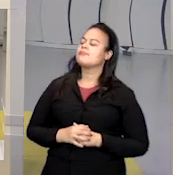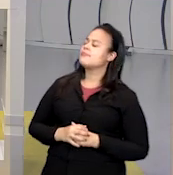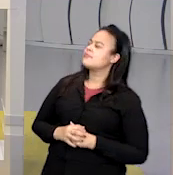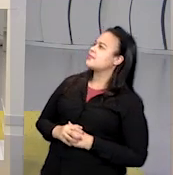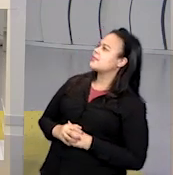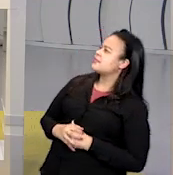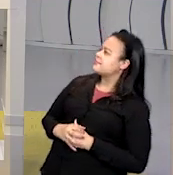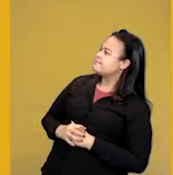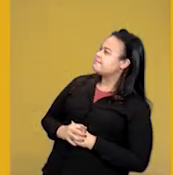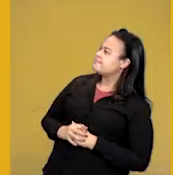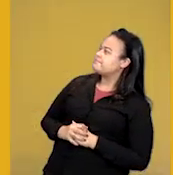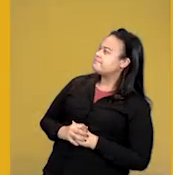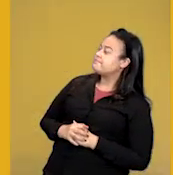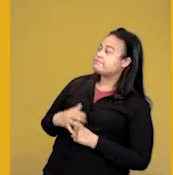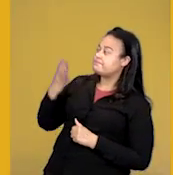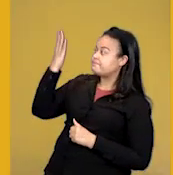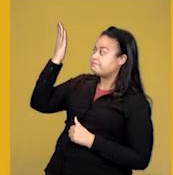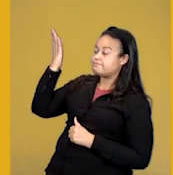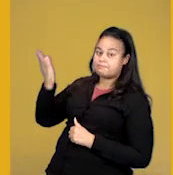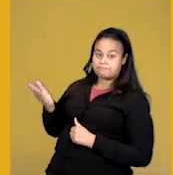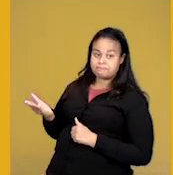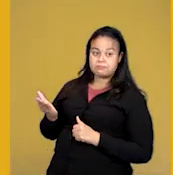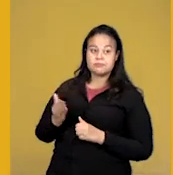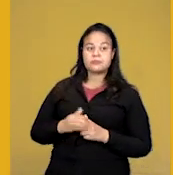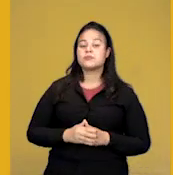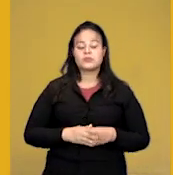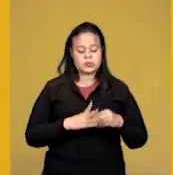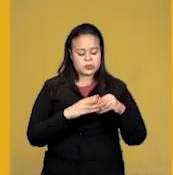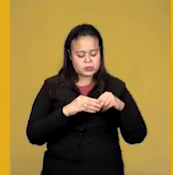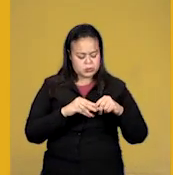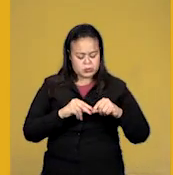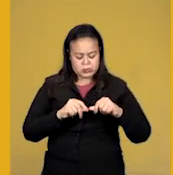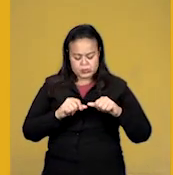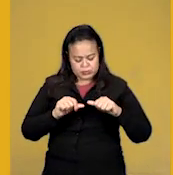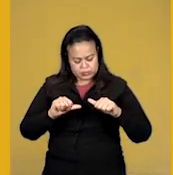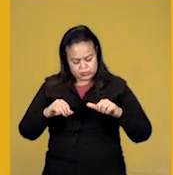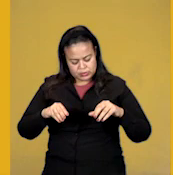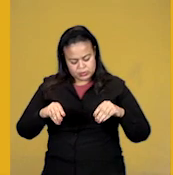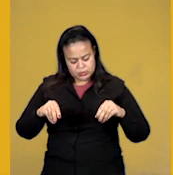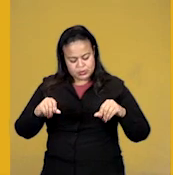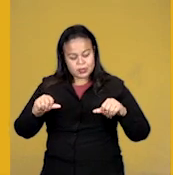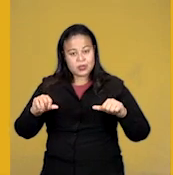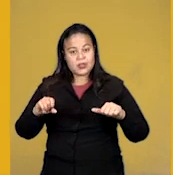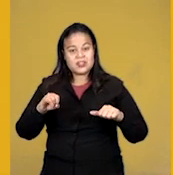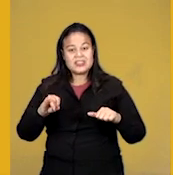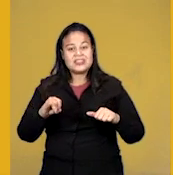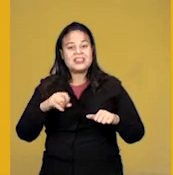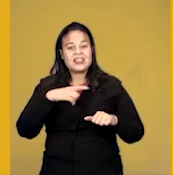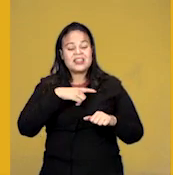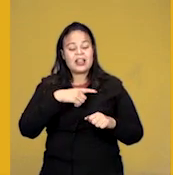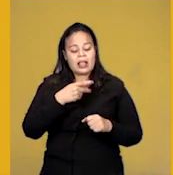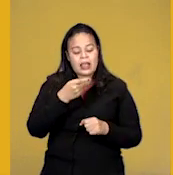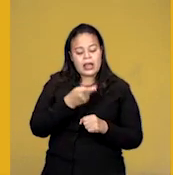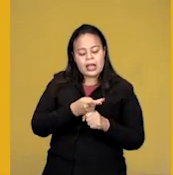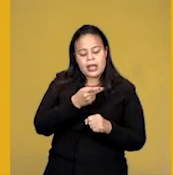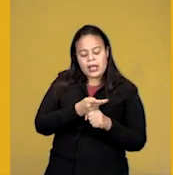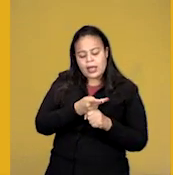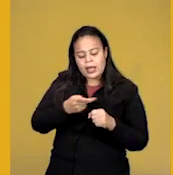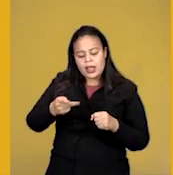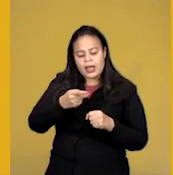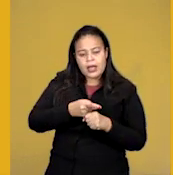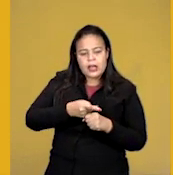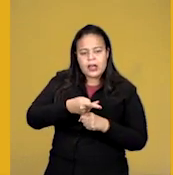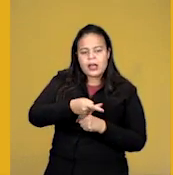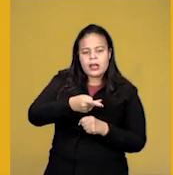Bom, o solo, por exemplo, ele é formado quando há desagregação das rochas. As